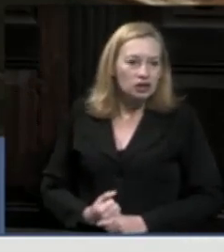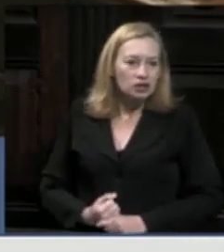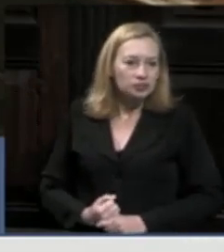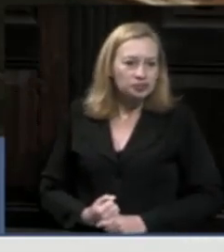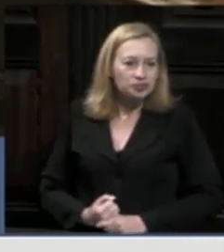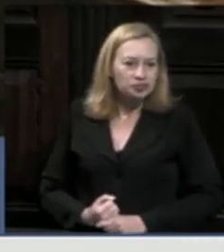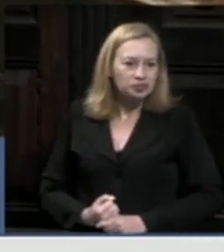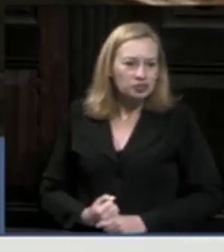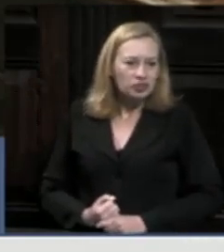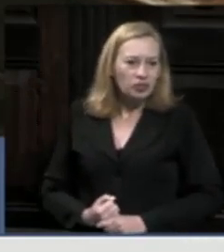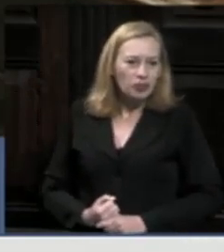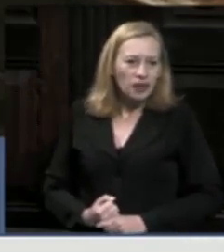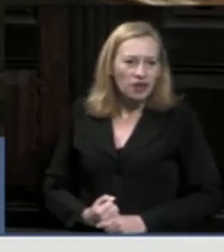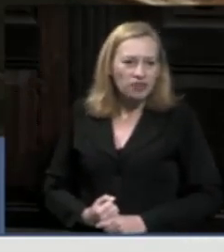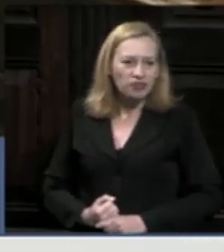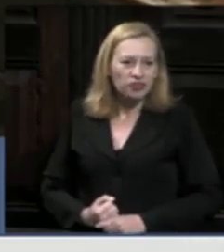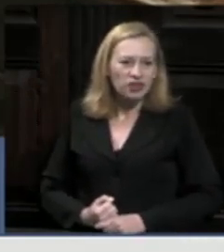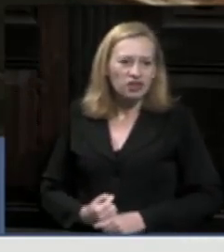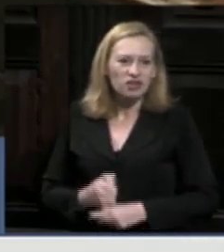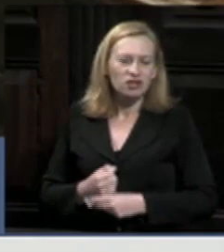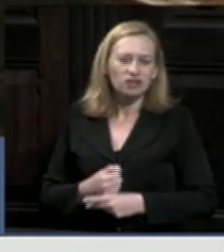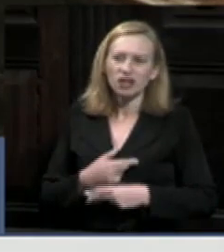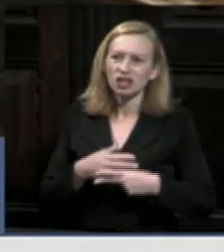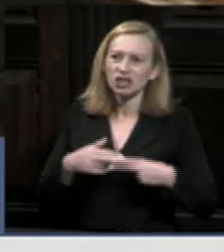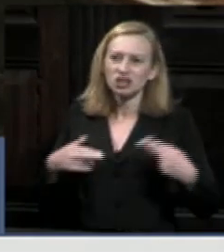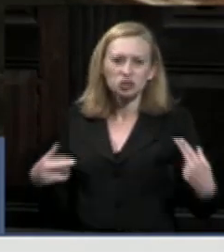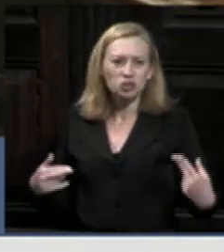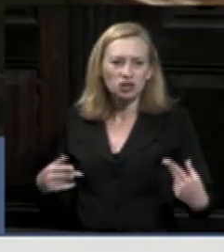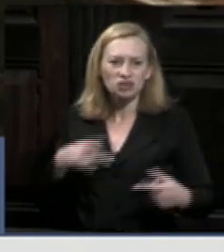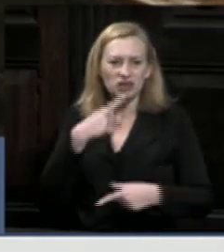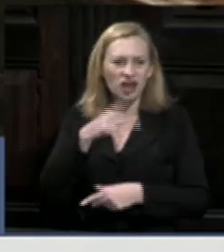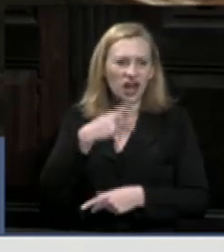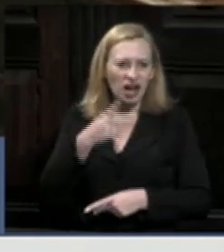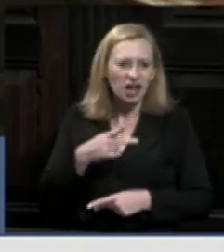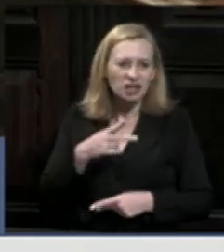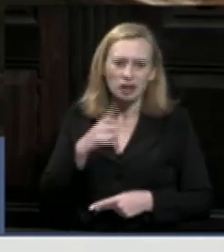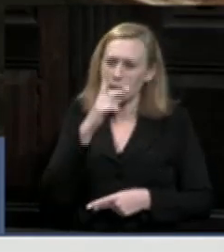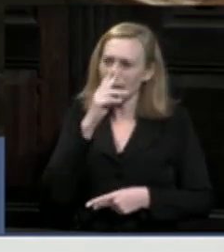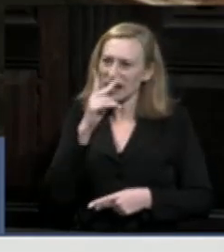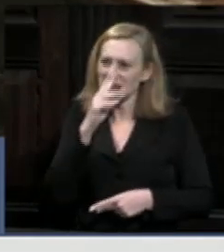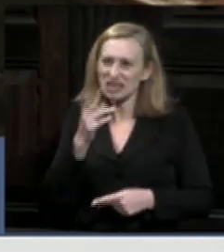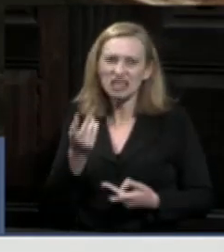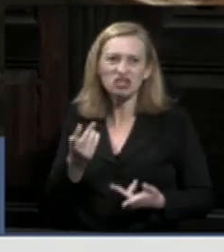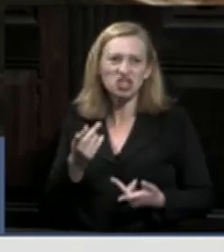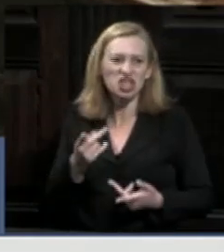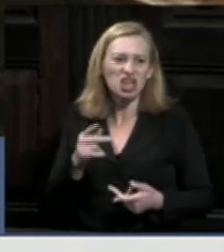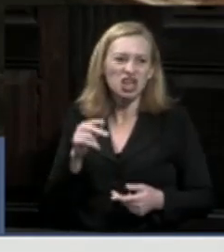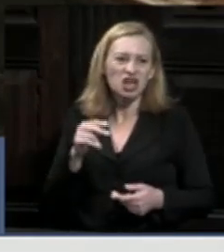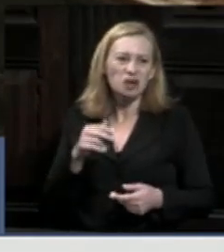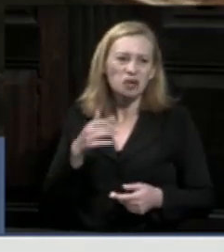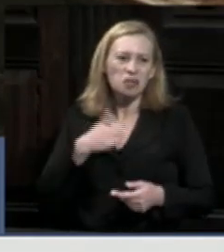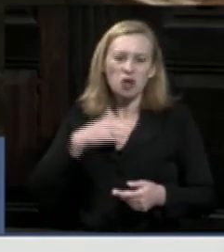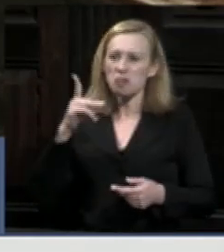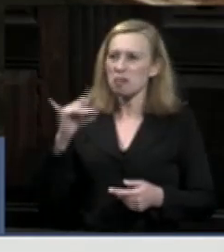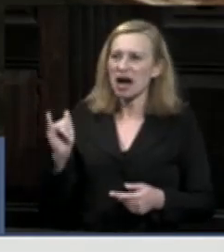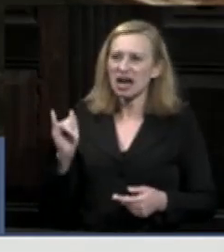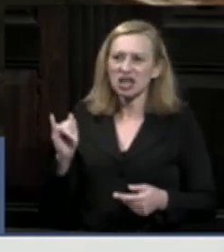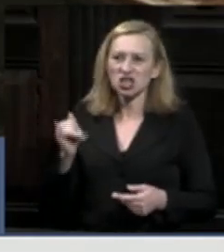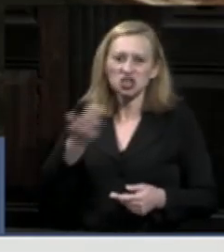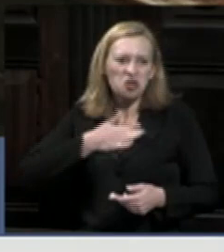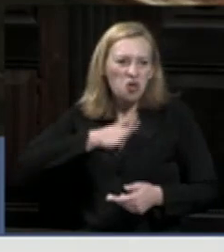uma forçação de barra como se fosse um cara racista e homofóbico um cara que não gosta de mulher